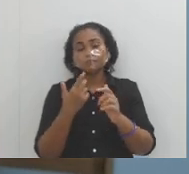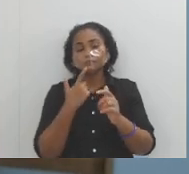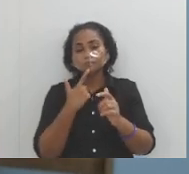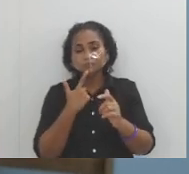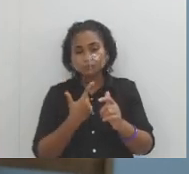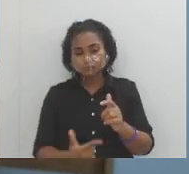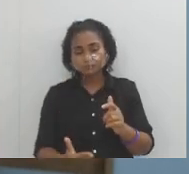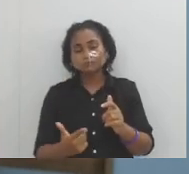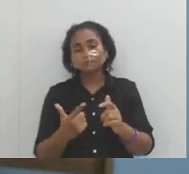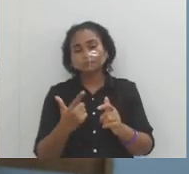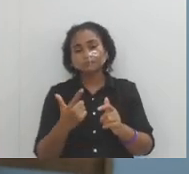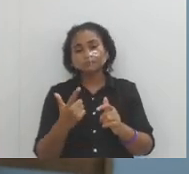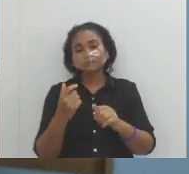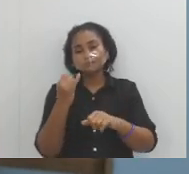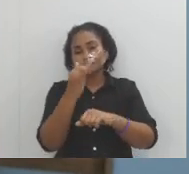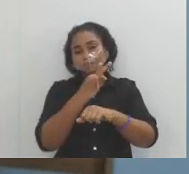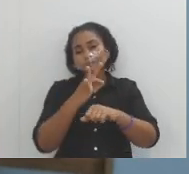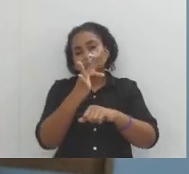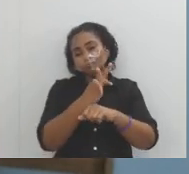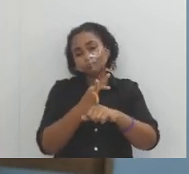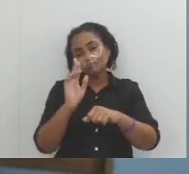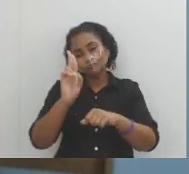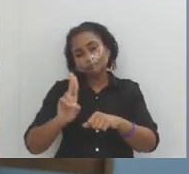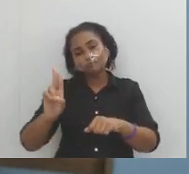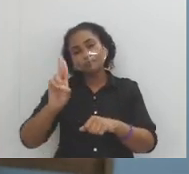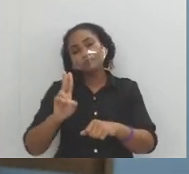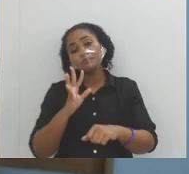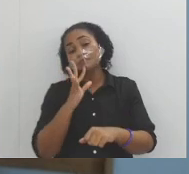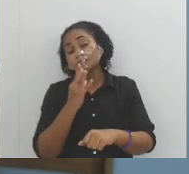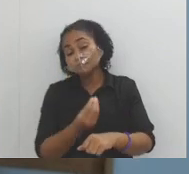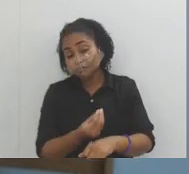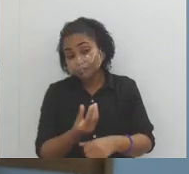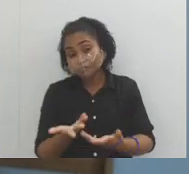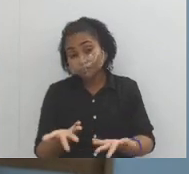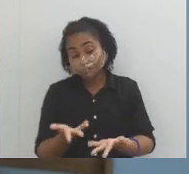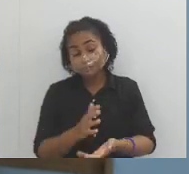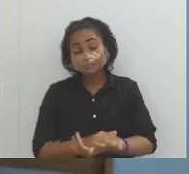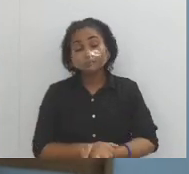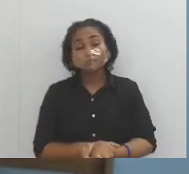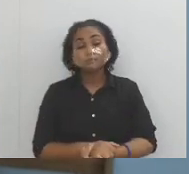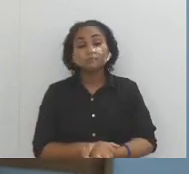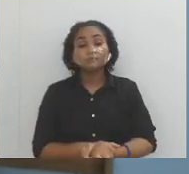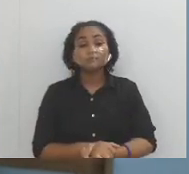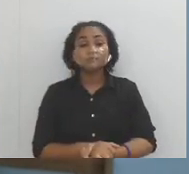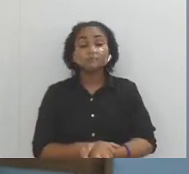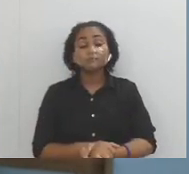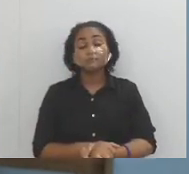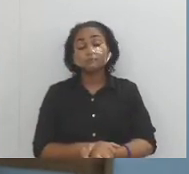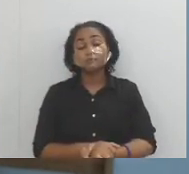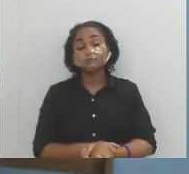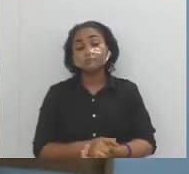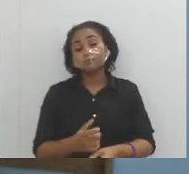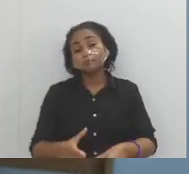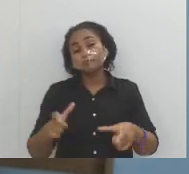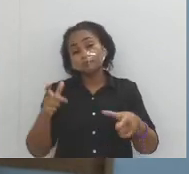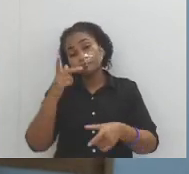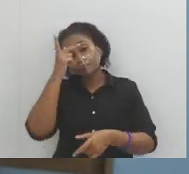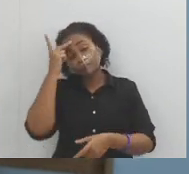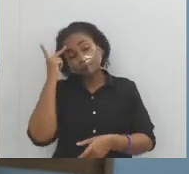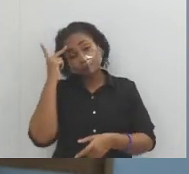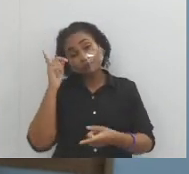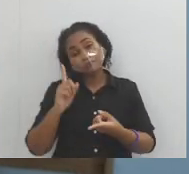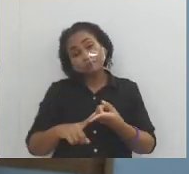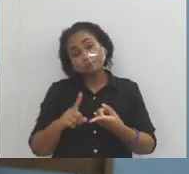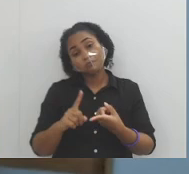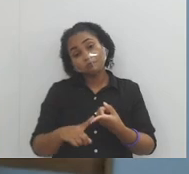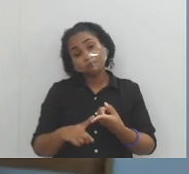norma padrão, não serem conhecidas, né, pela maioria das pessoas e até